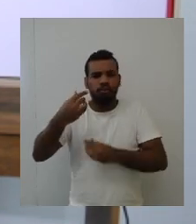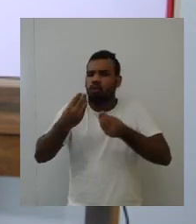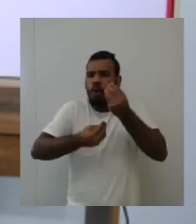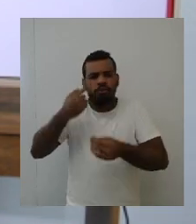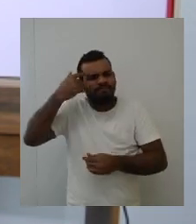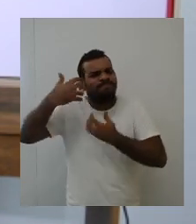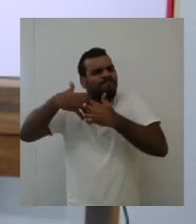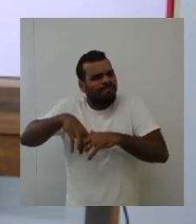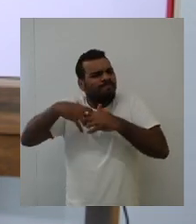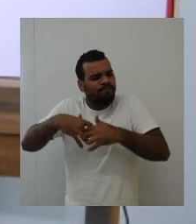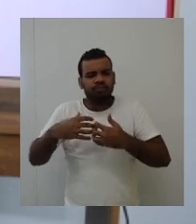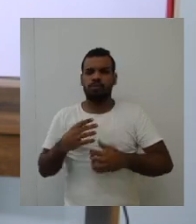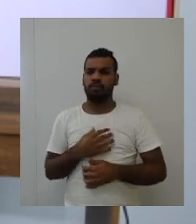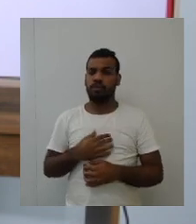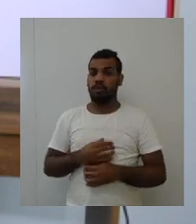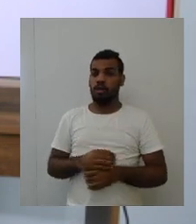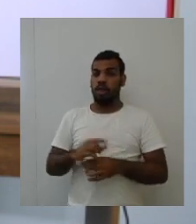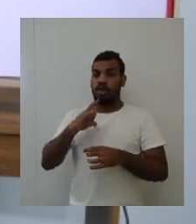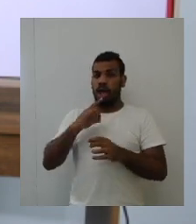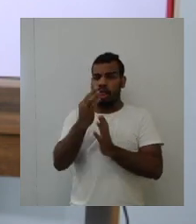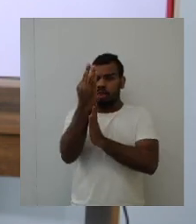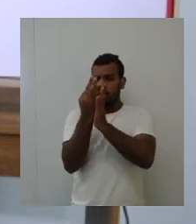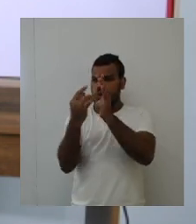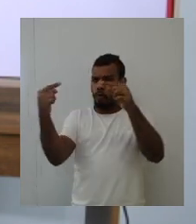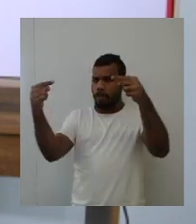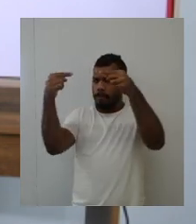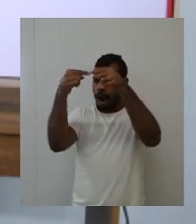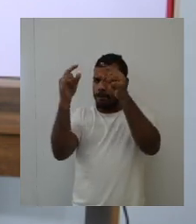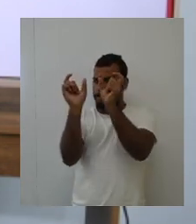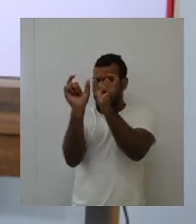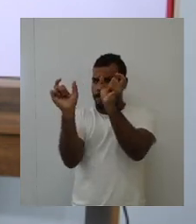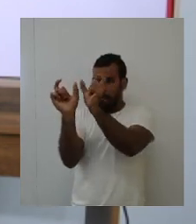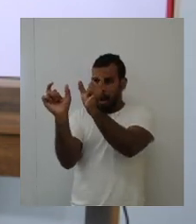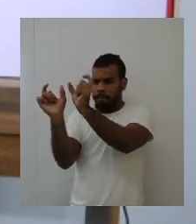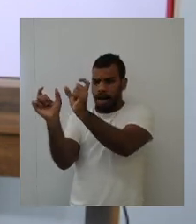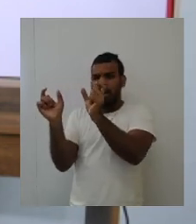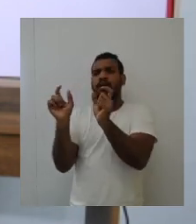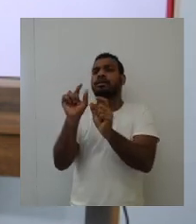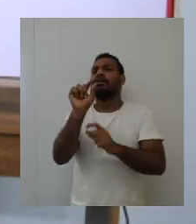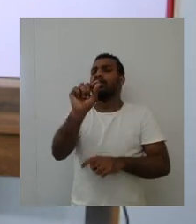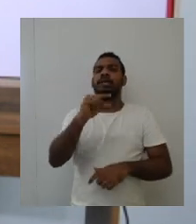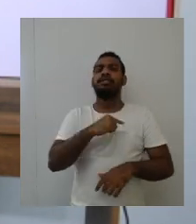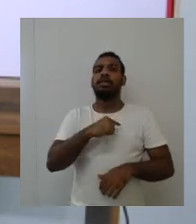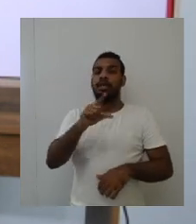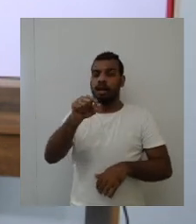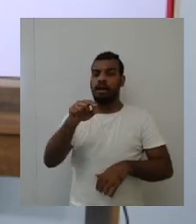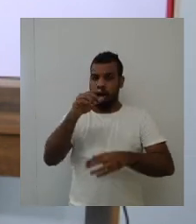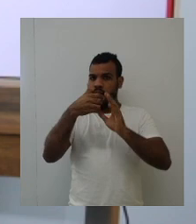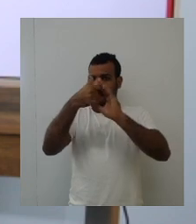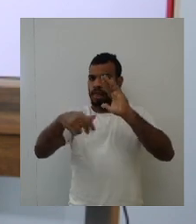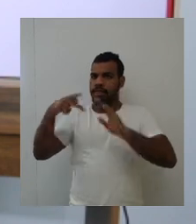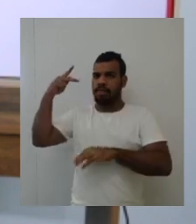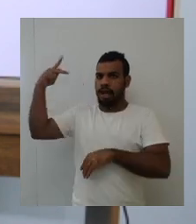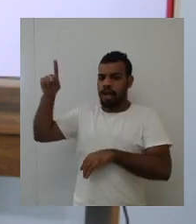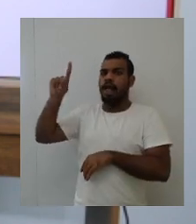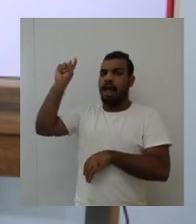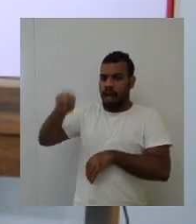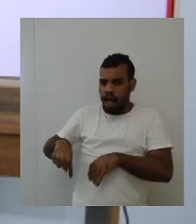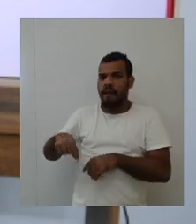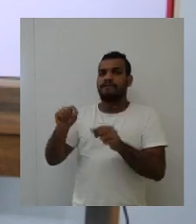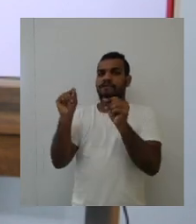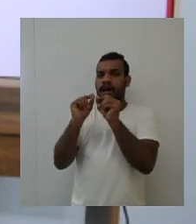coesão textual, ela tem essa característica e essa função também, né? Não é só característica, é funcionalidade